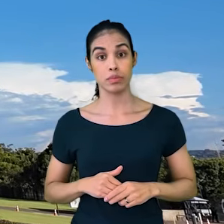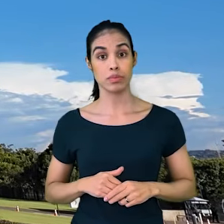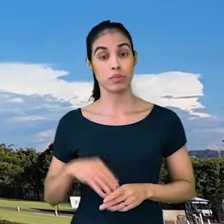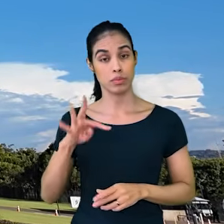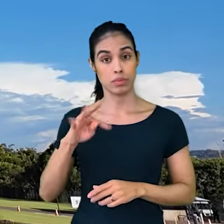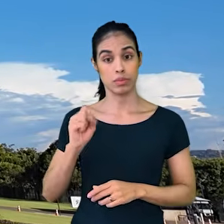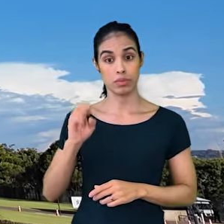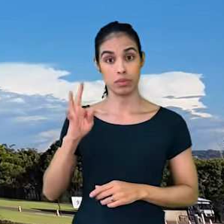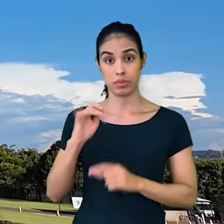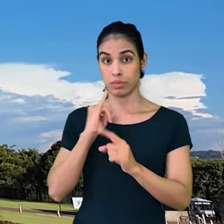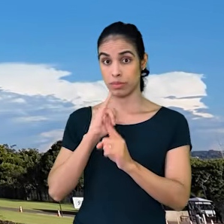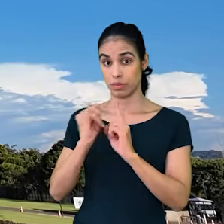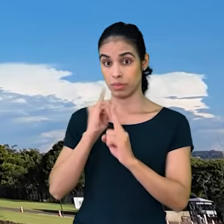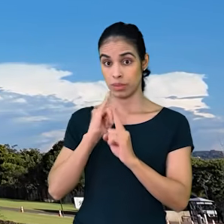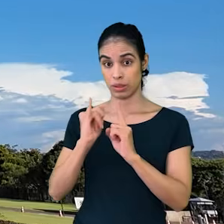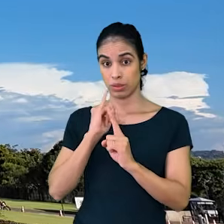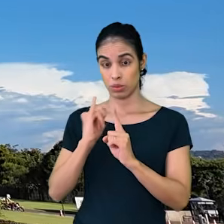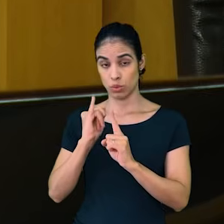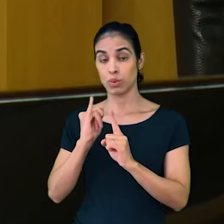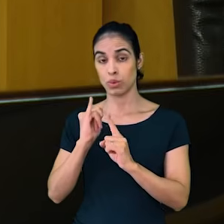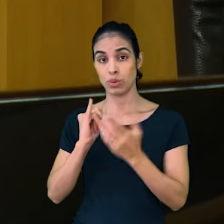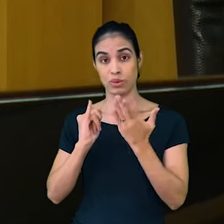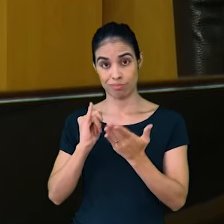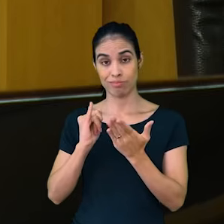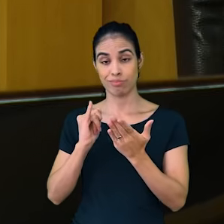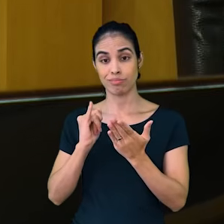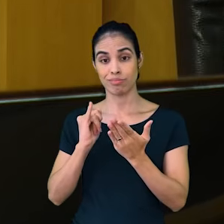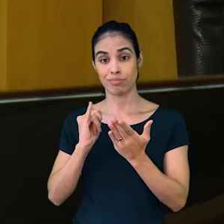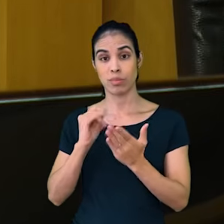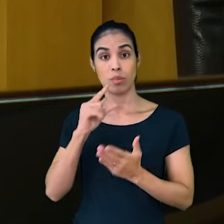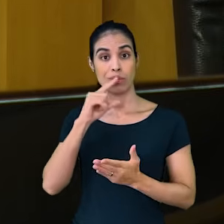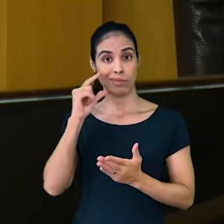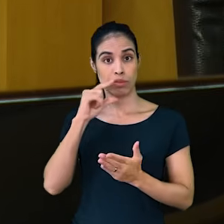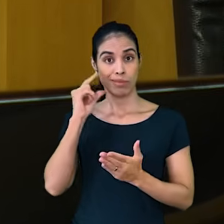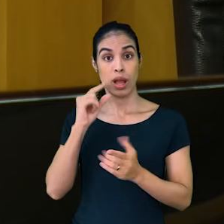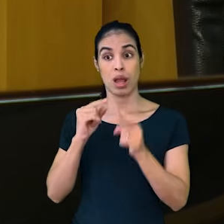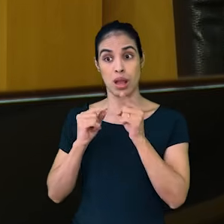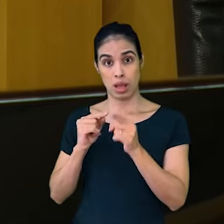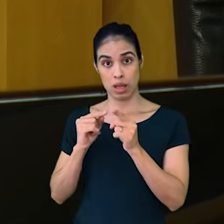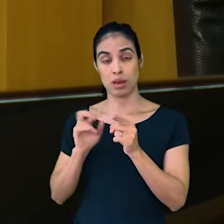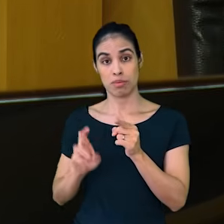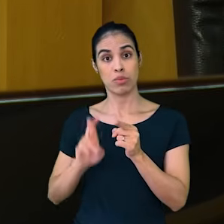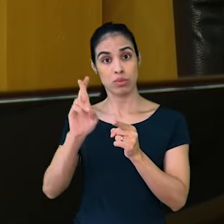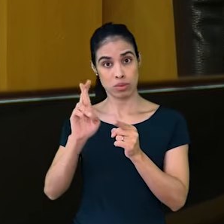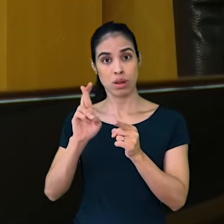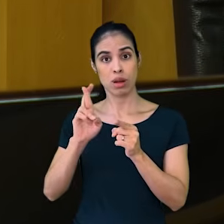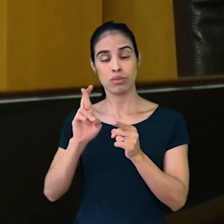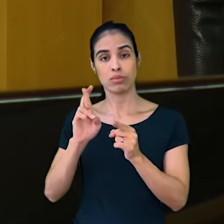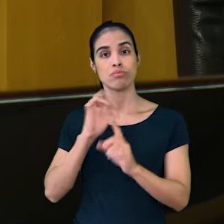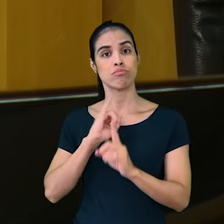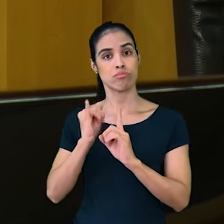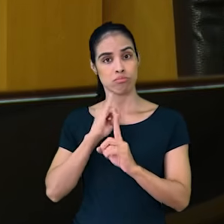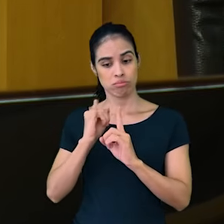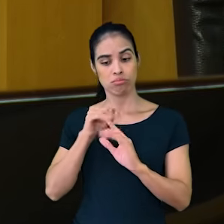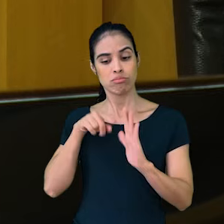TST, o relator do recurso na terceira turma foi o ministro Alberto Balazeiro. Ele